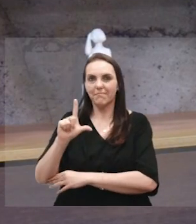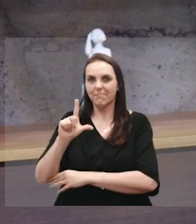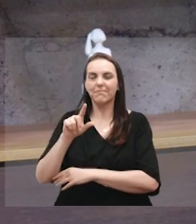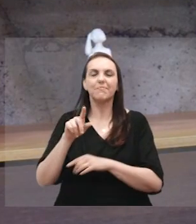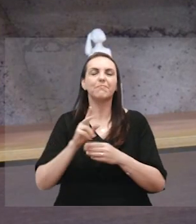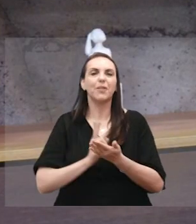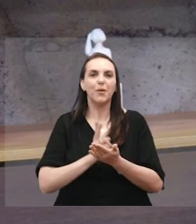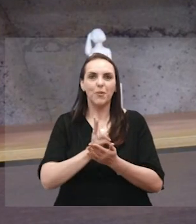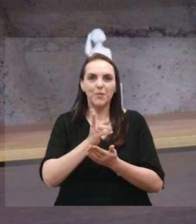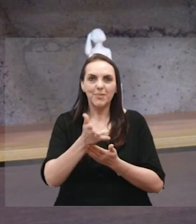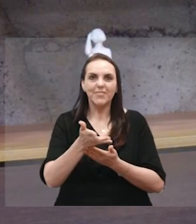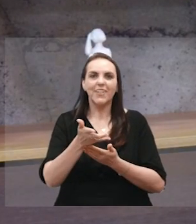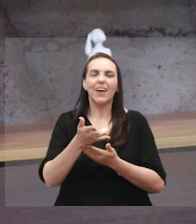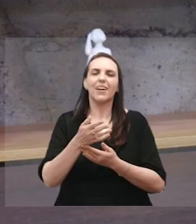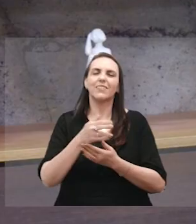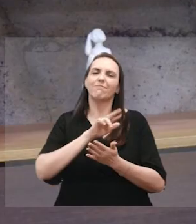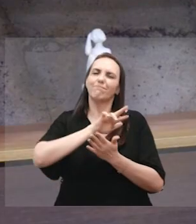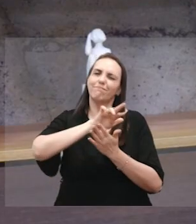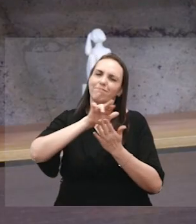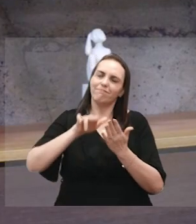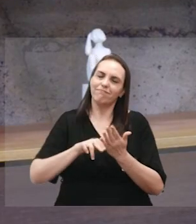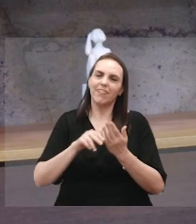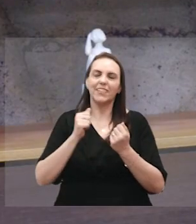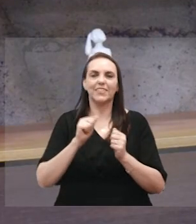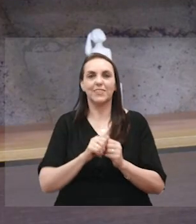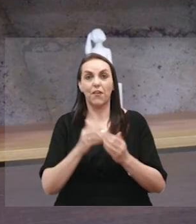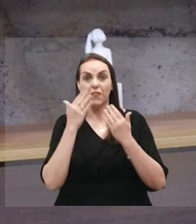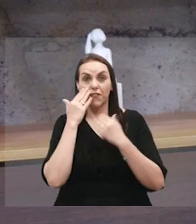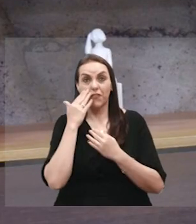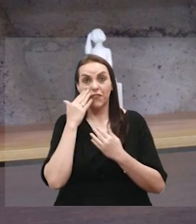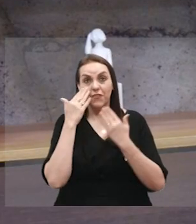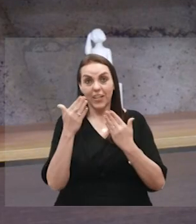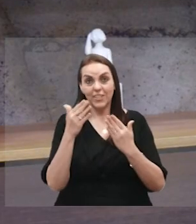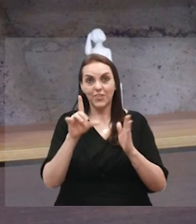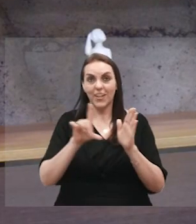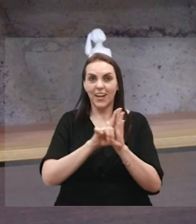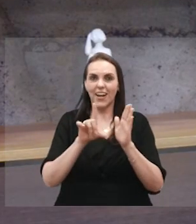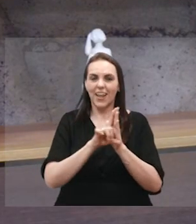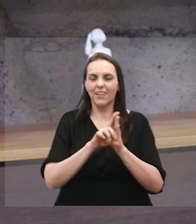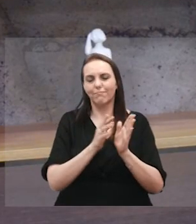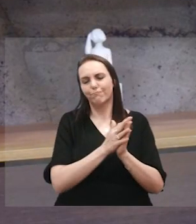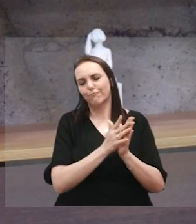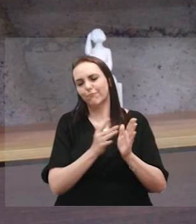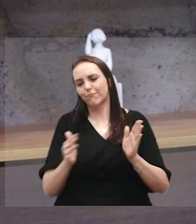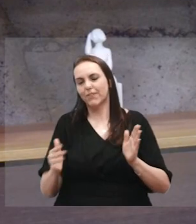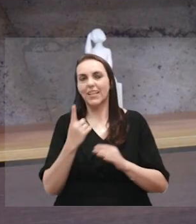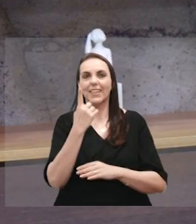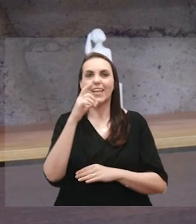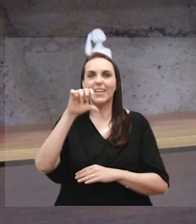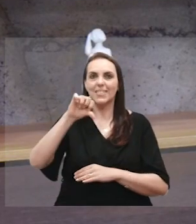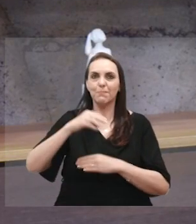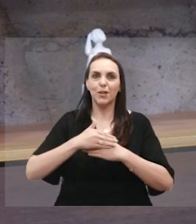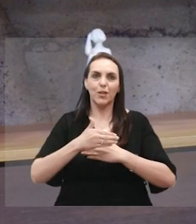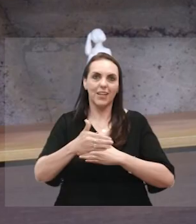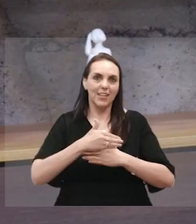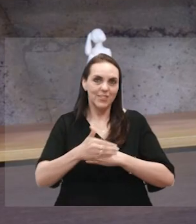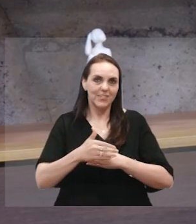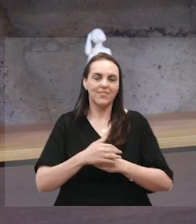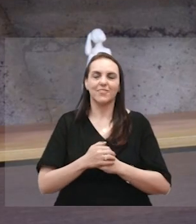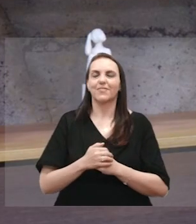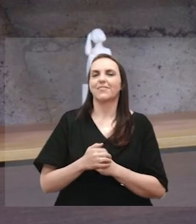PL, dando sequência aqui a essa série do De Frente com a Lei, que se prolongará ao longo de toda essa